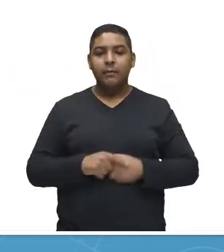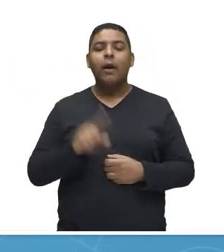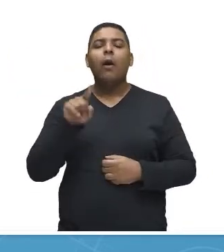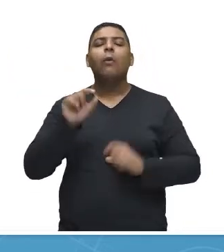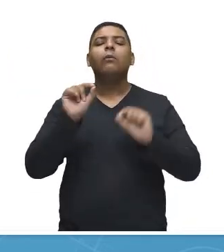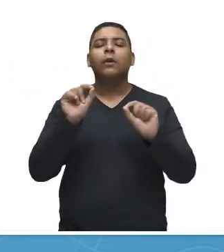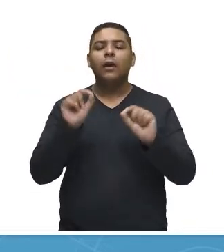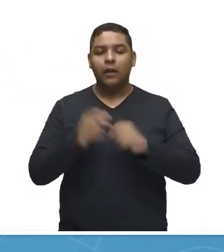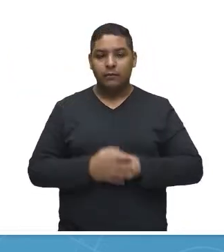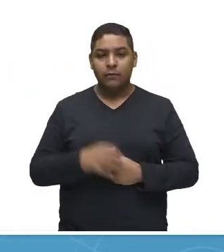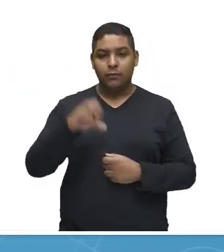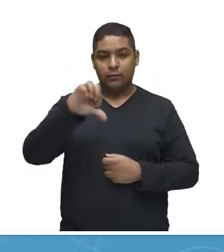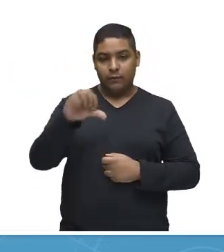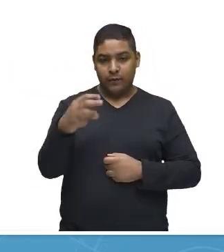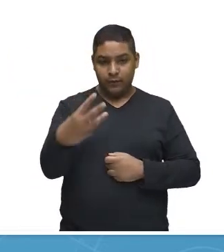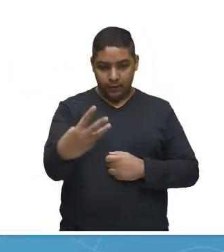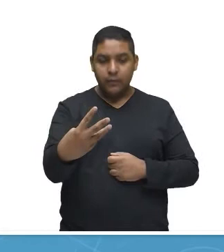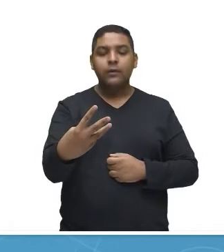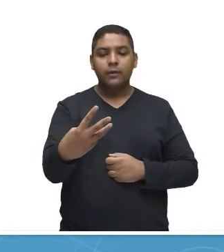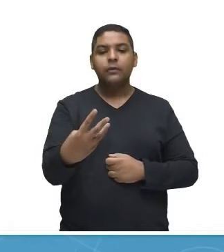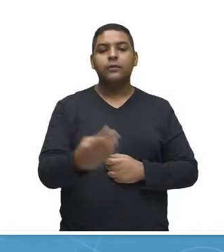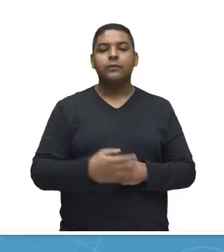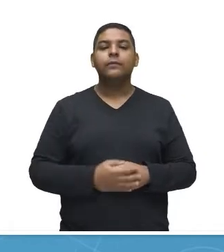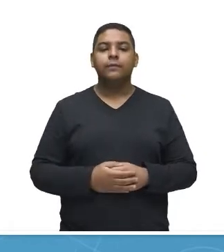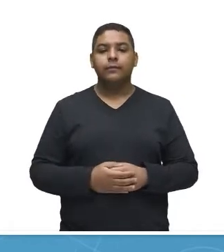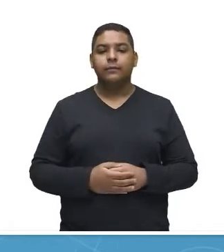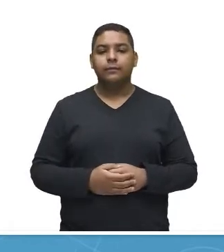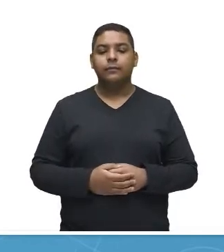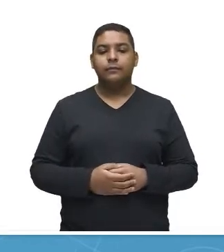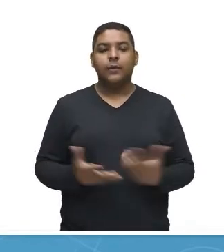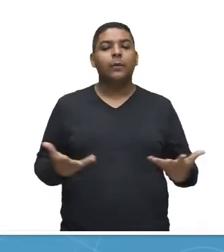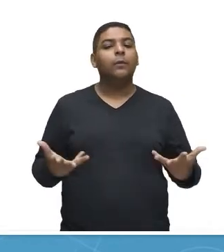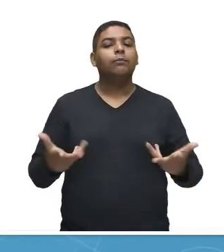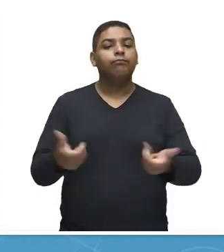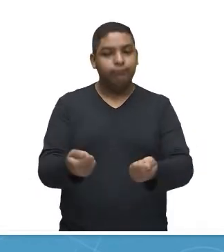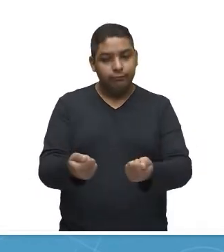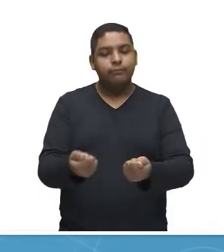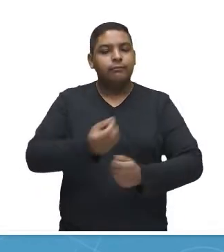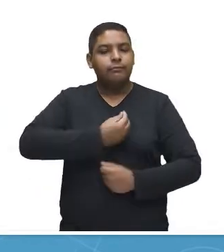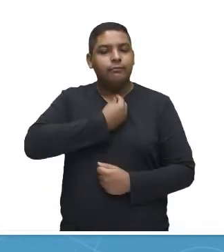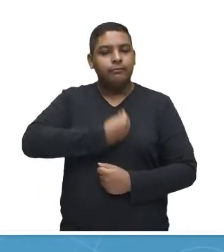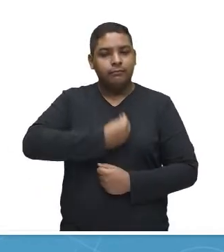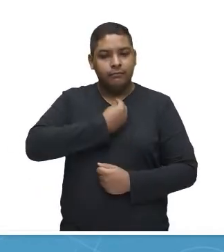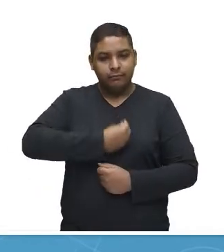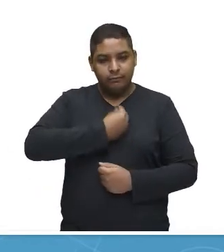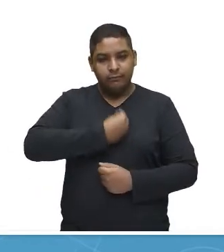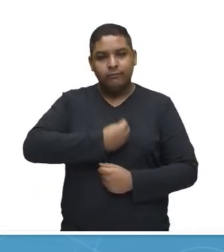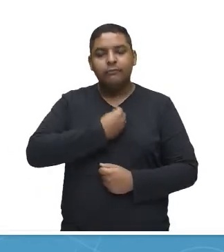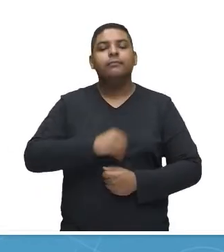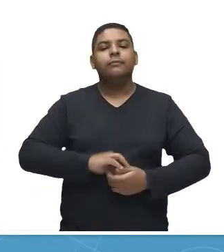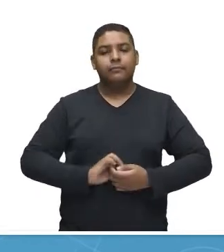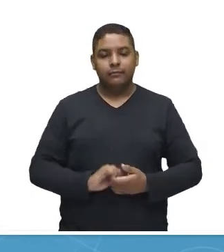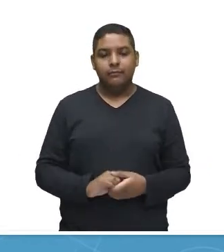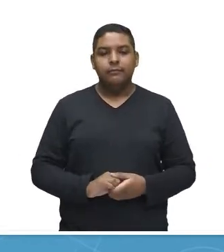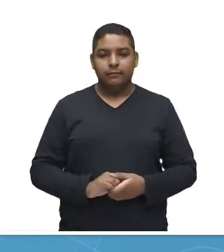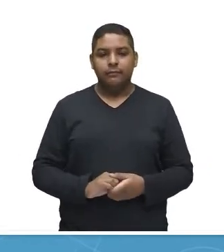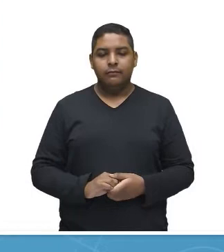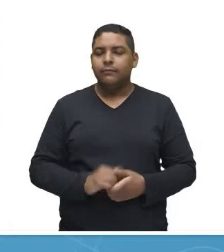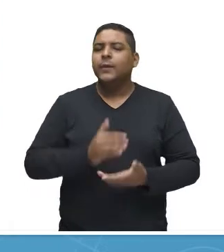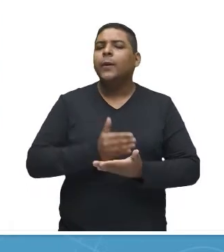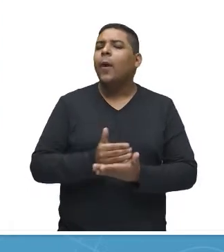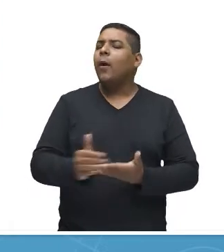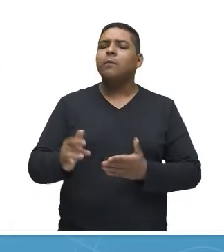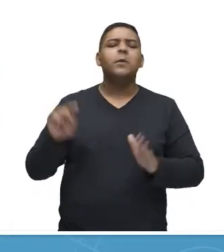aula 93 e o nosso conteúdo é sobre qualidade de vida. E aí eu já